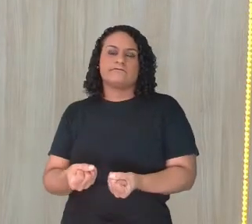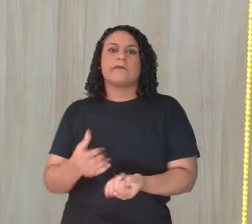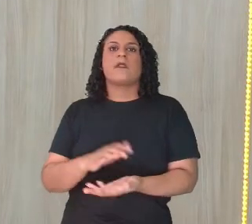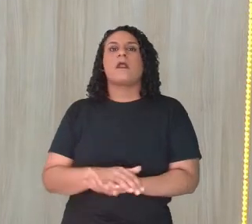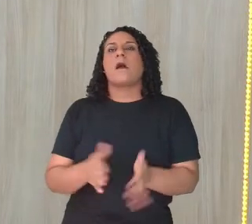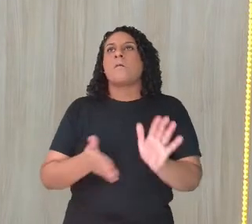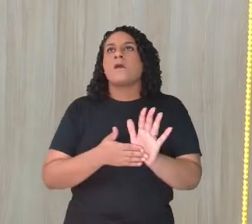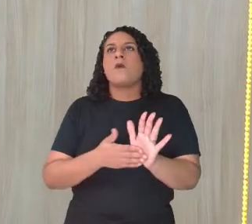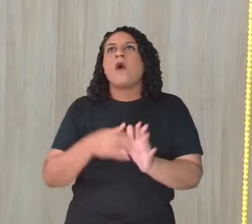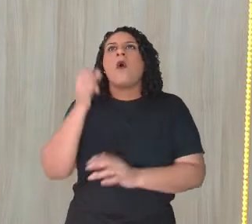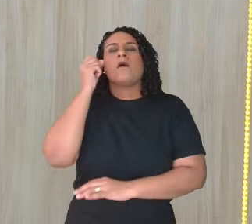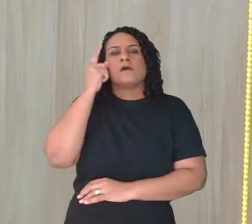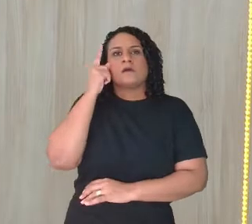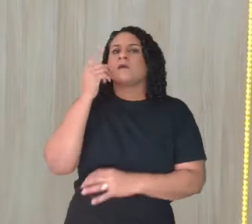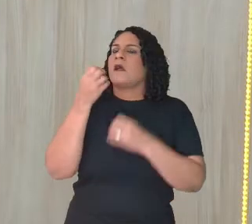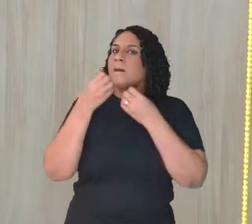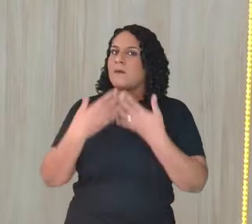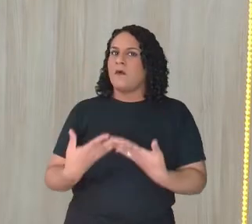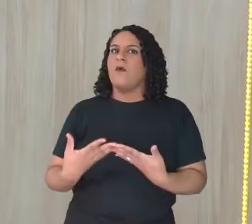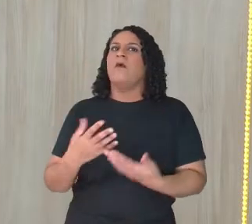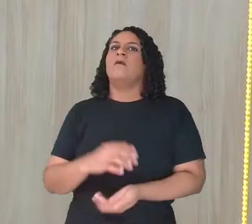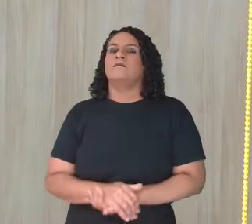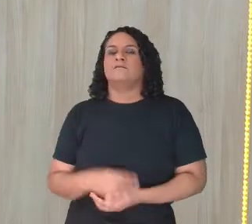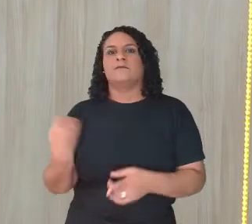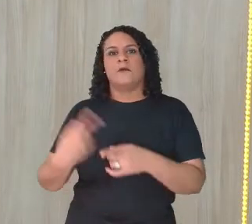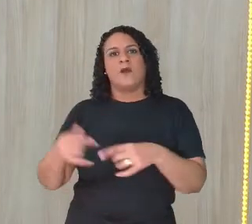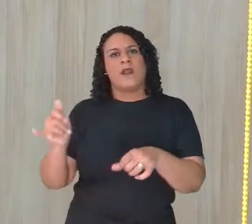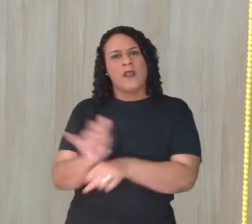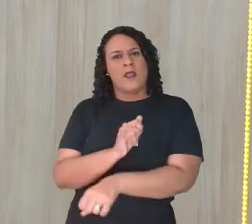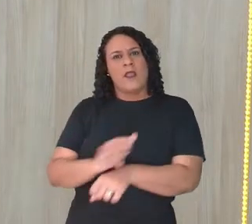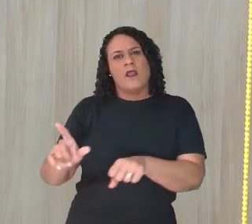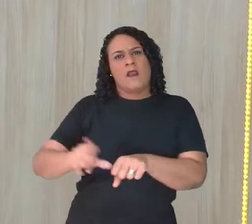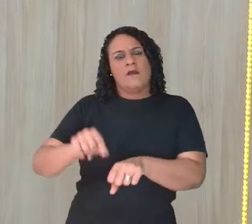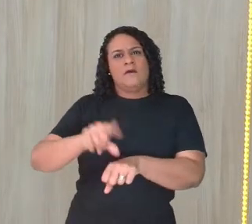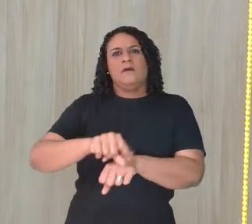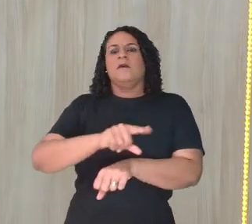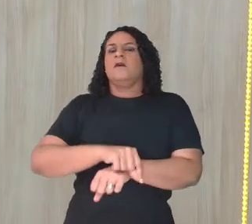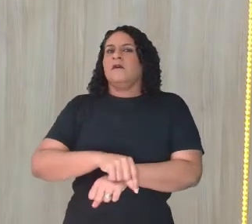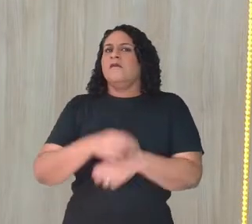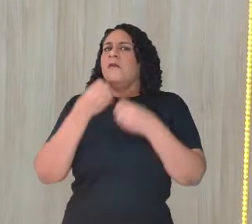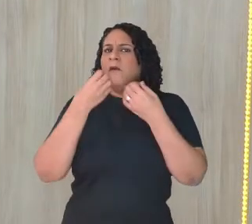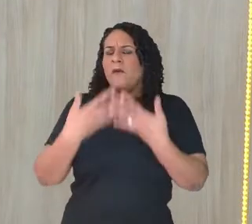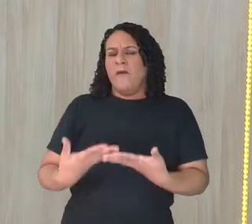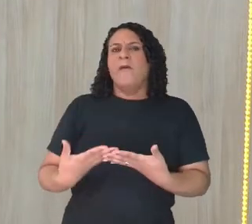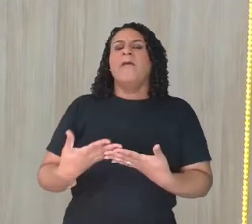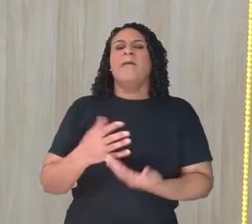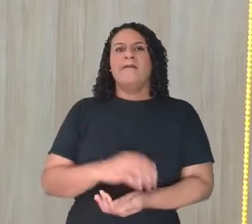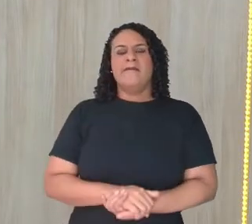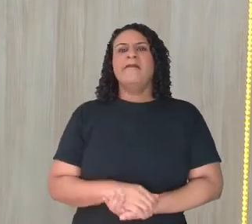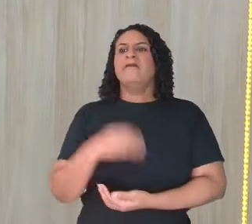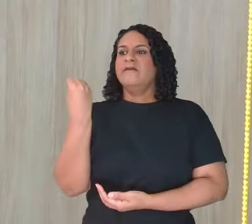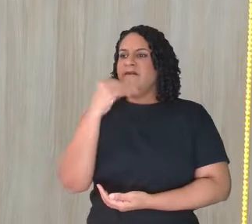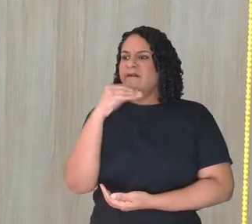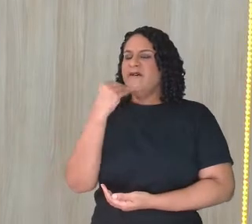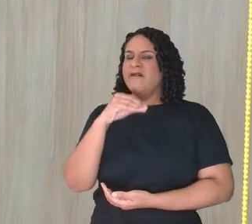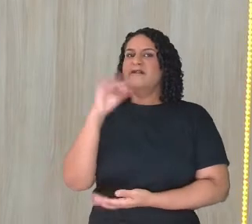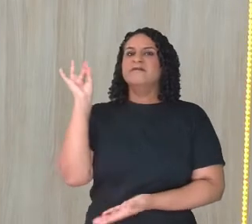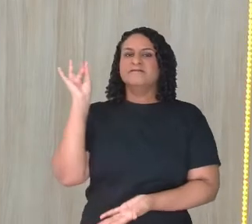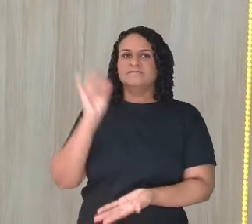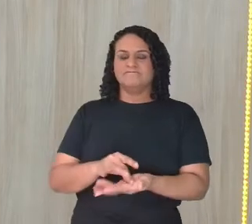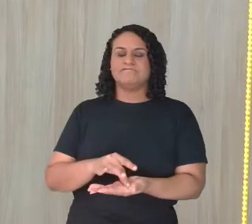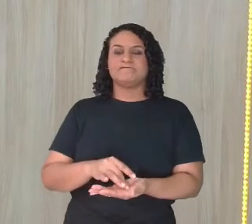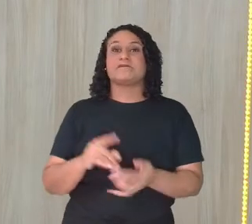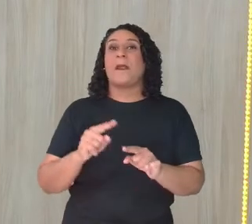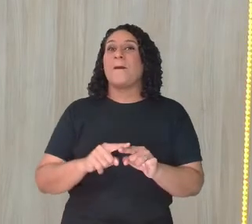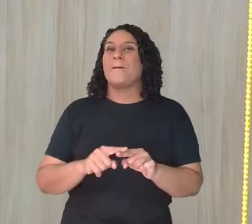defesa, o seu pensamento, que bom, porque a sua estratégia argumentativa aí funcionou de tal forma que você convenceu o outro.